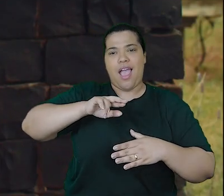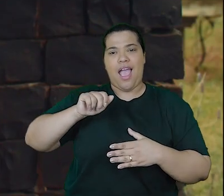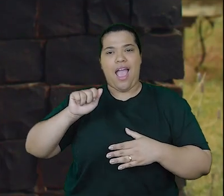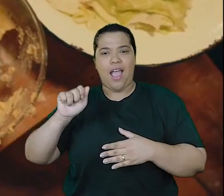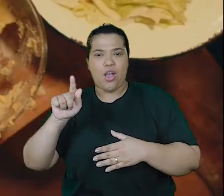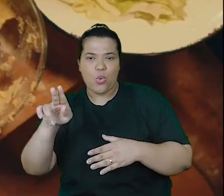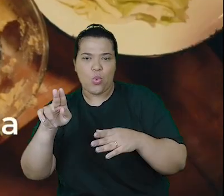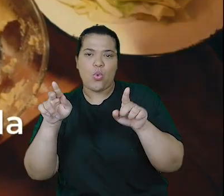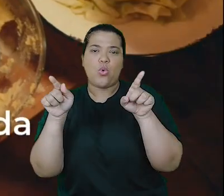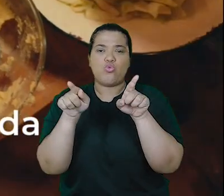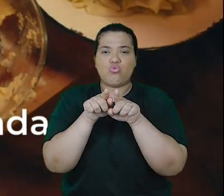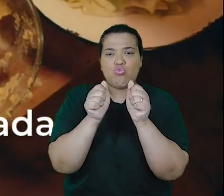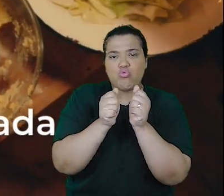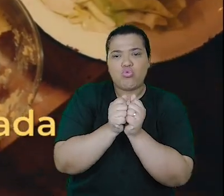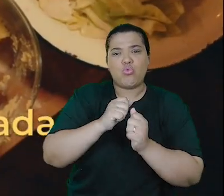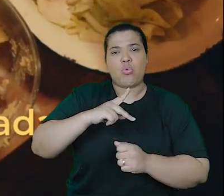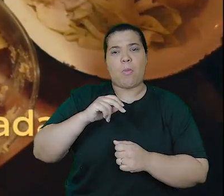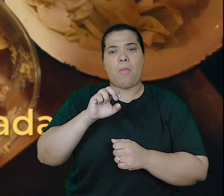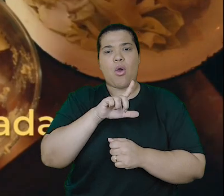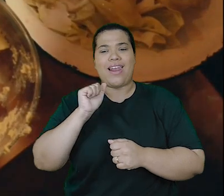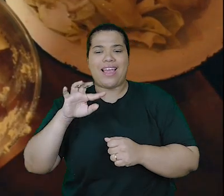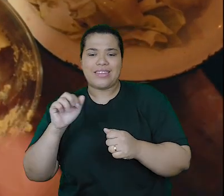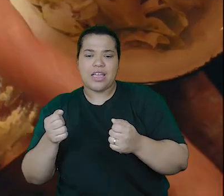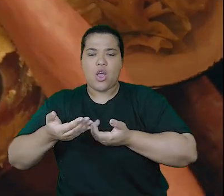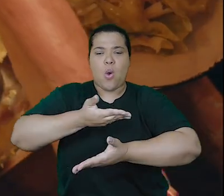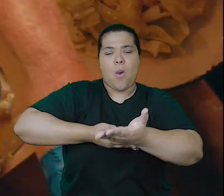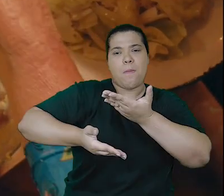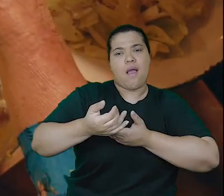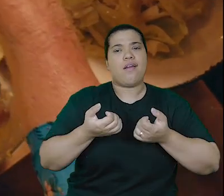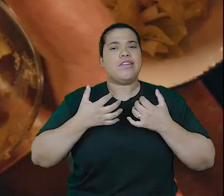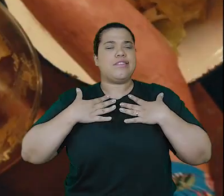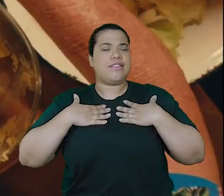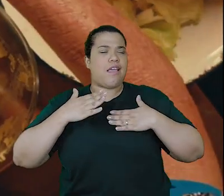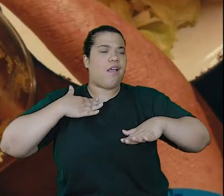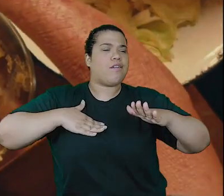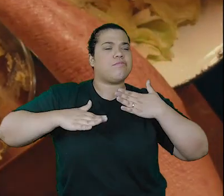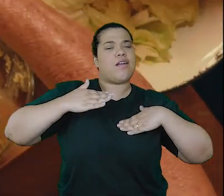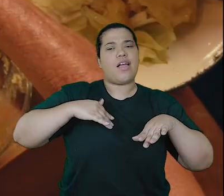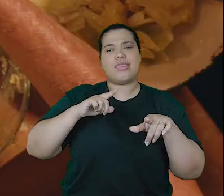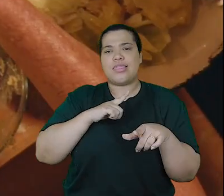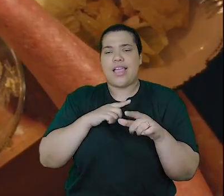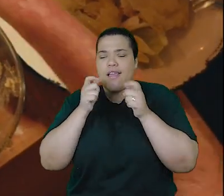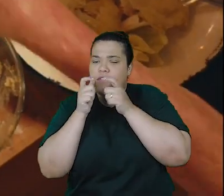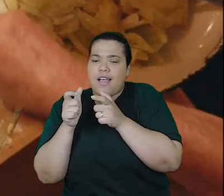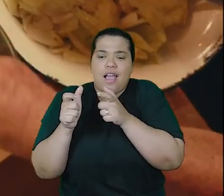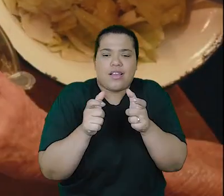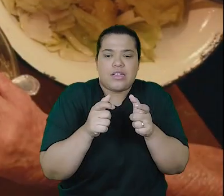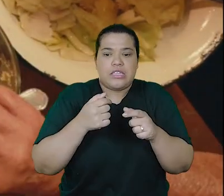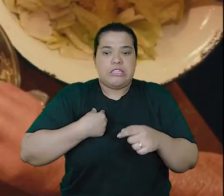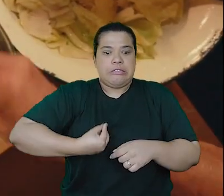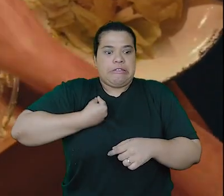polenta e experimentar numa mesa compartilhada, já com um pouco mais de conforto, com um pouco mais de atenção, não num tempo